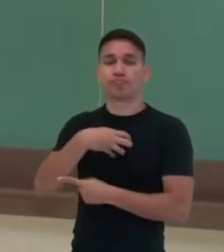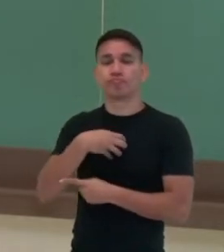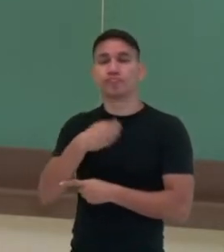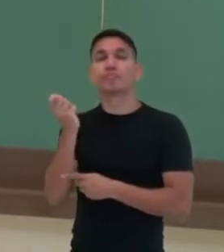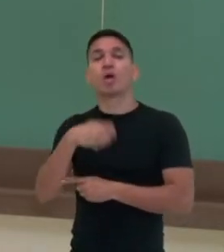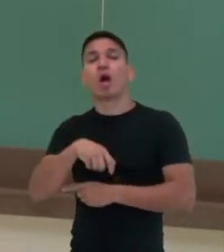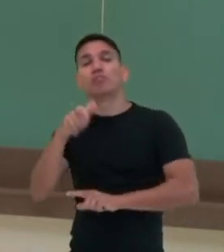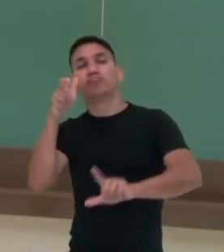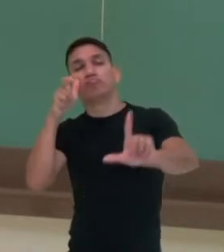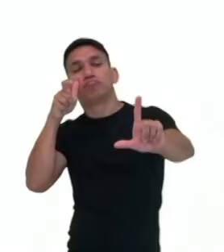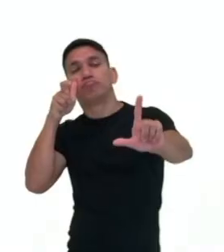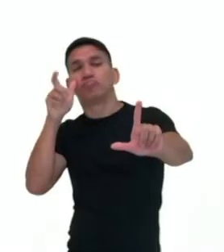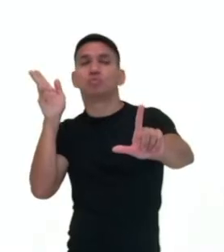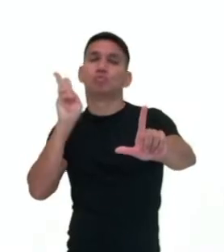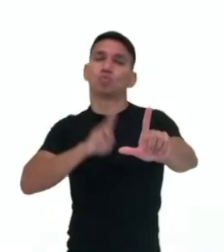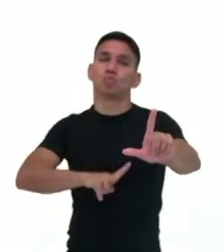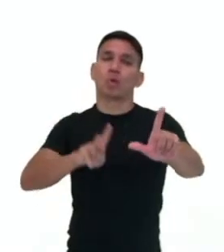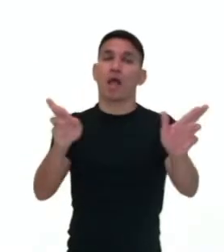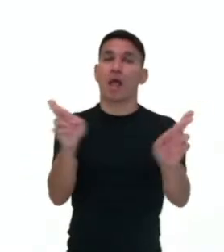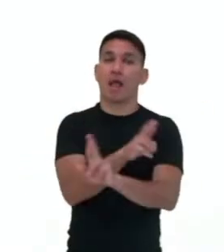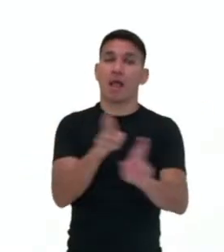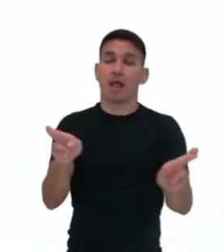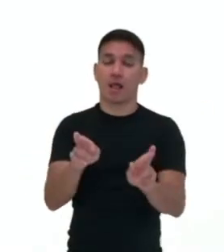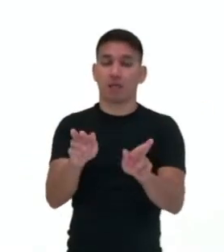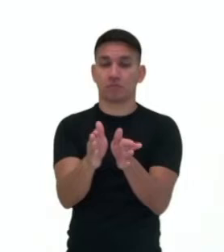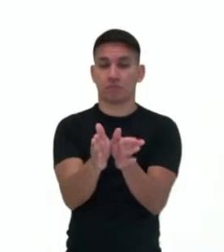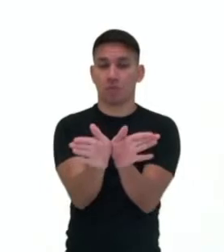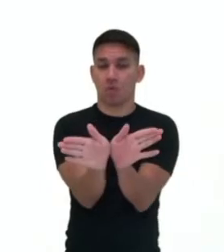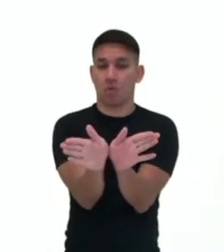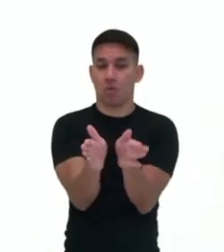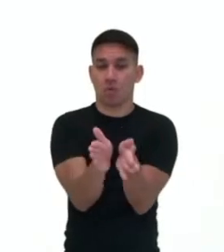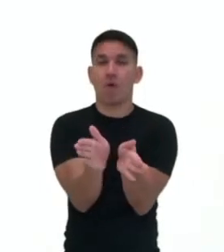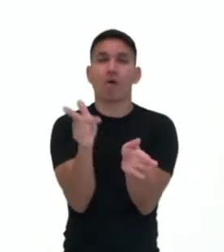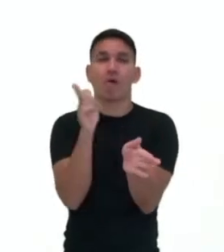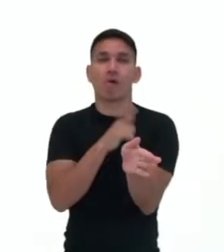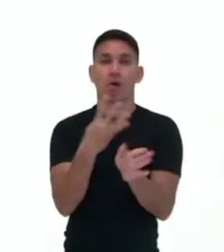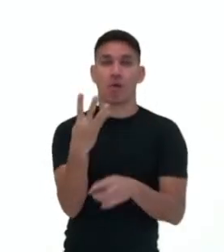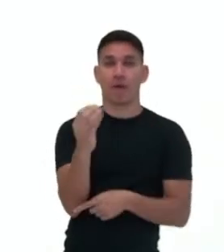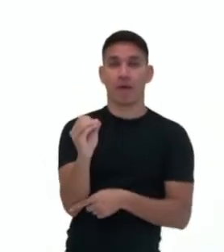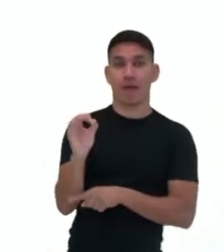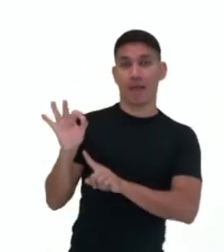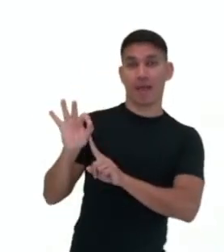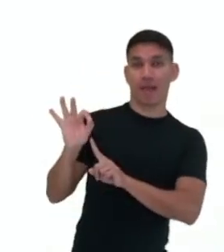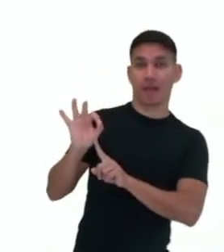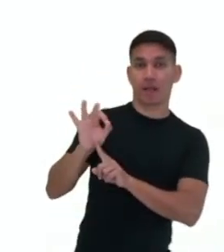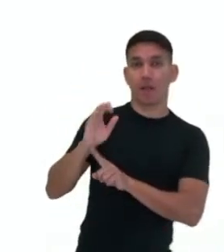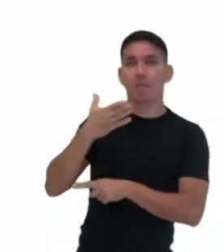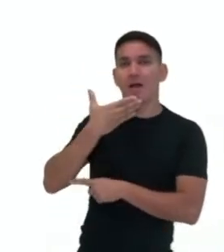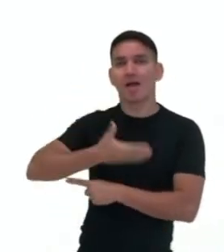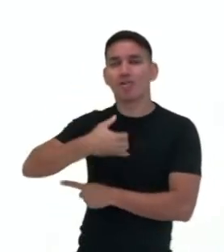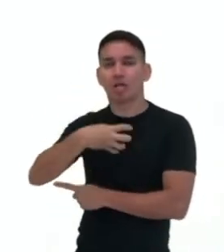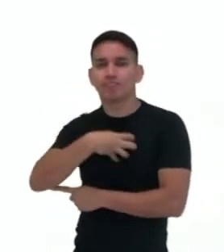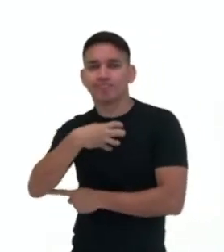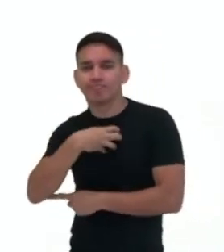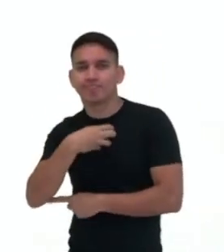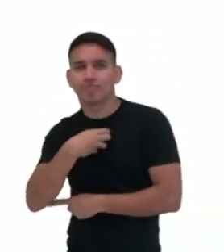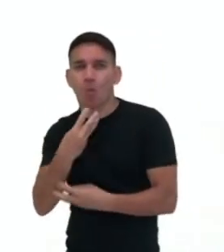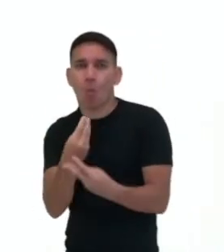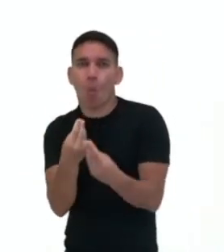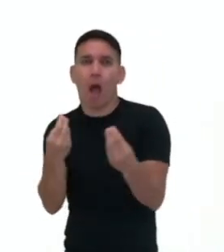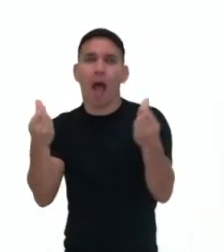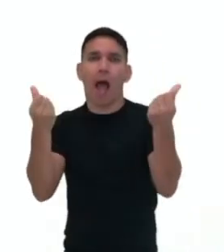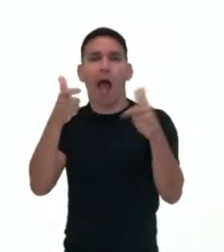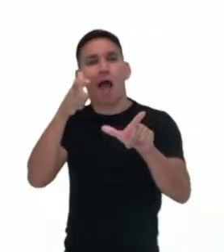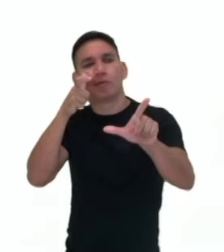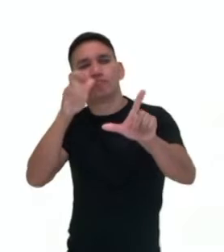né, em relação aos 40 graus, né, qual que seria essa melhor posição para verificar e ter uma melhor experiência ali assistindo à televisão, tá